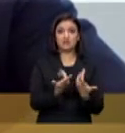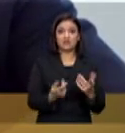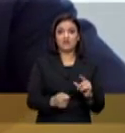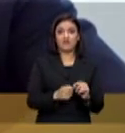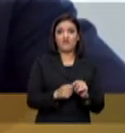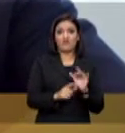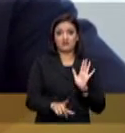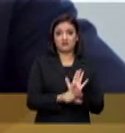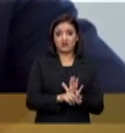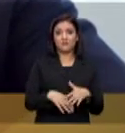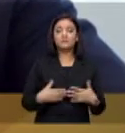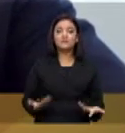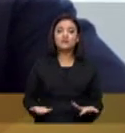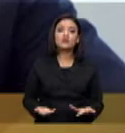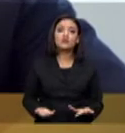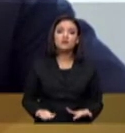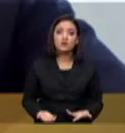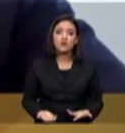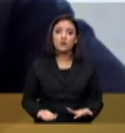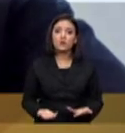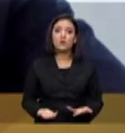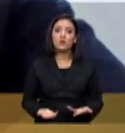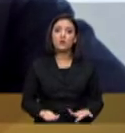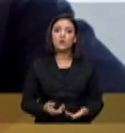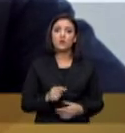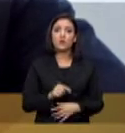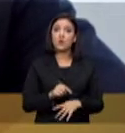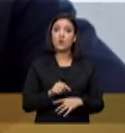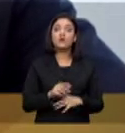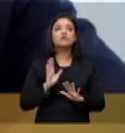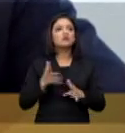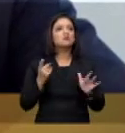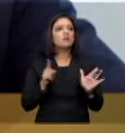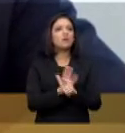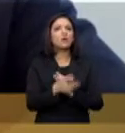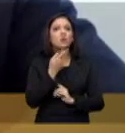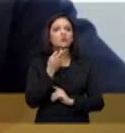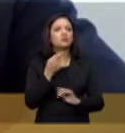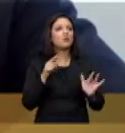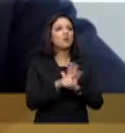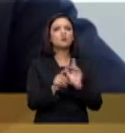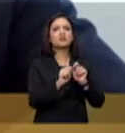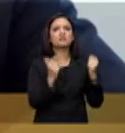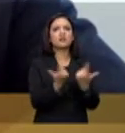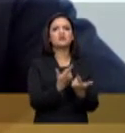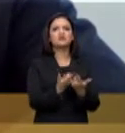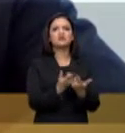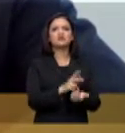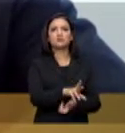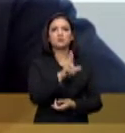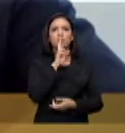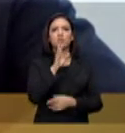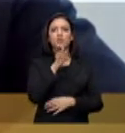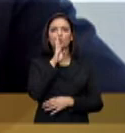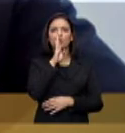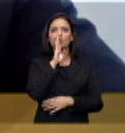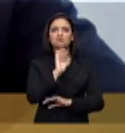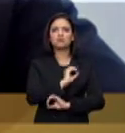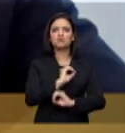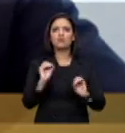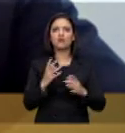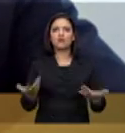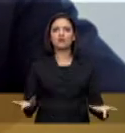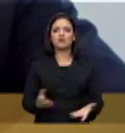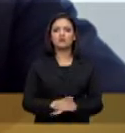solicitadas informações para a Assembleia Legislativa, ela sequer respondeu. Nós temos aqui também, paradigmaticamente, como bem